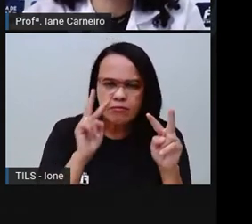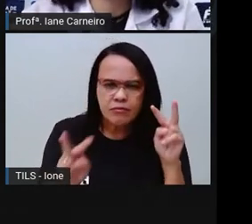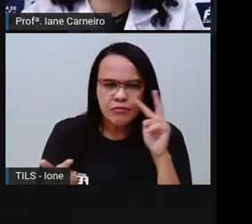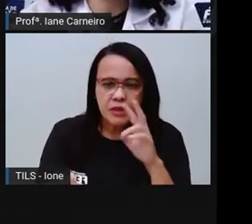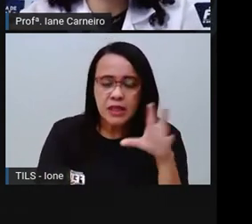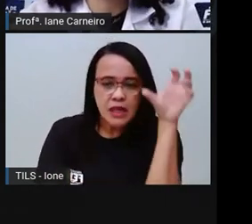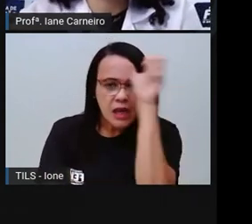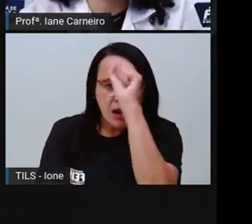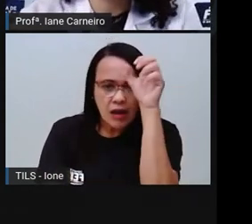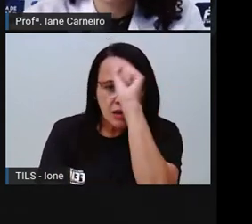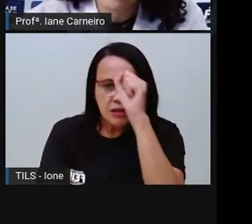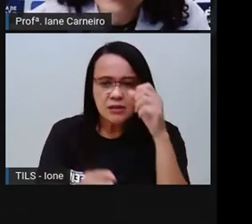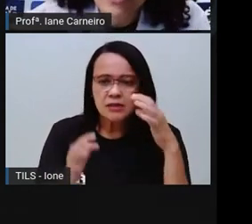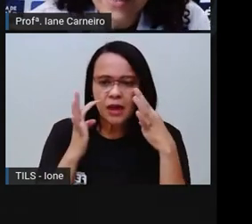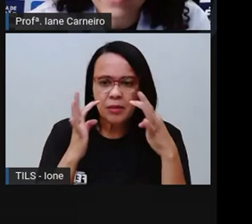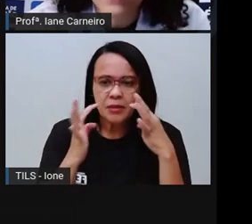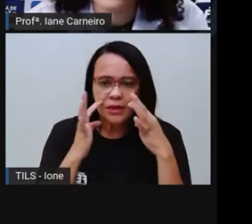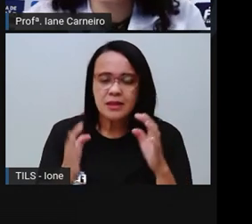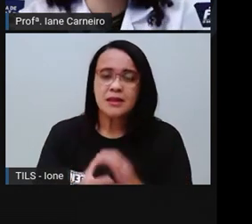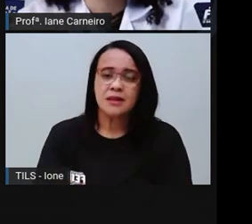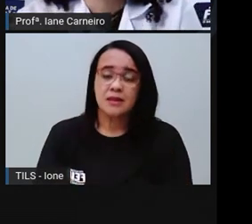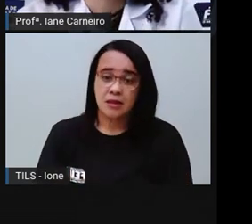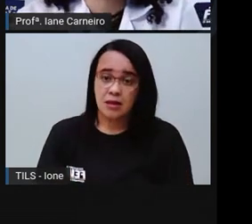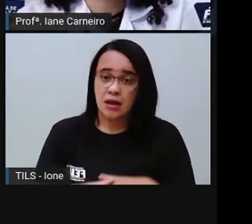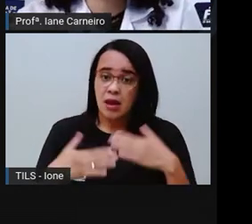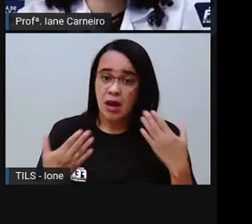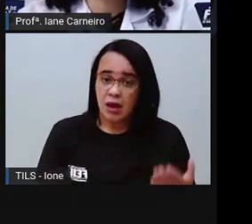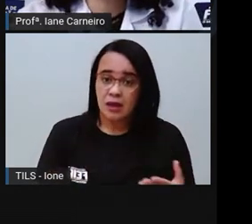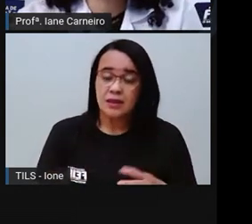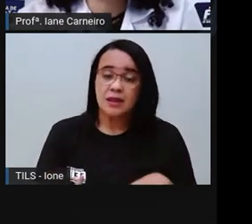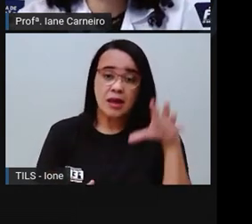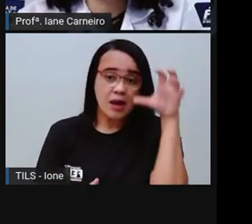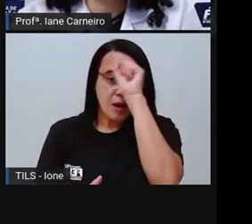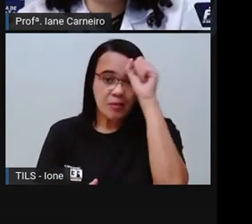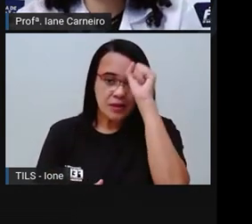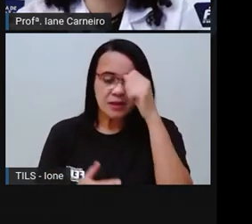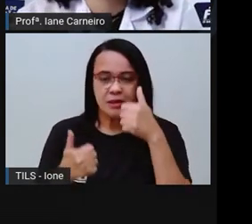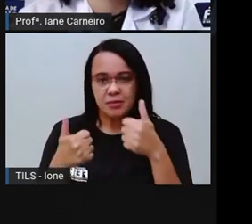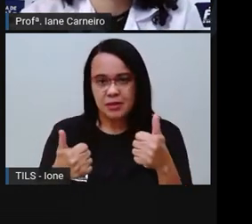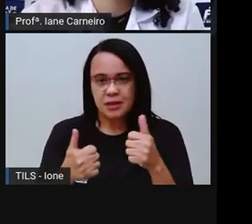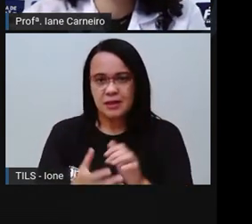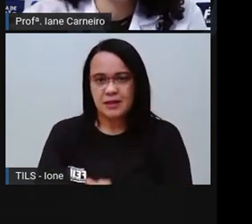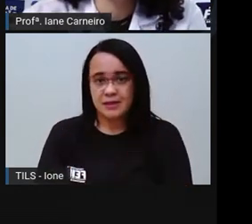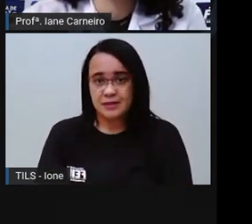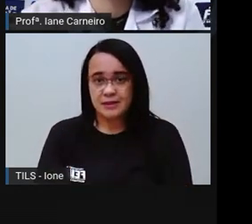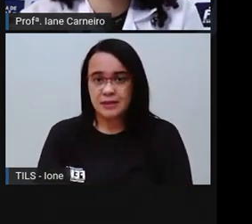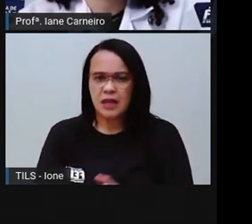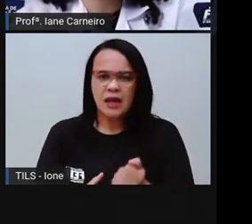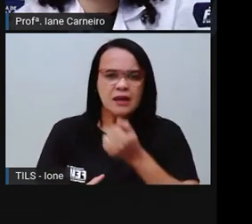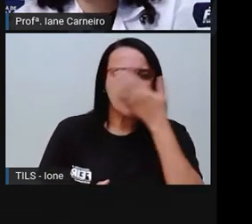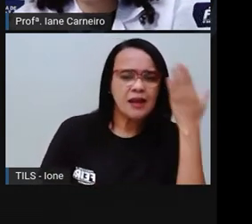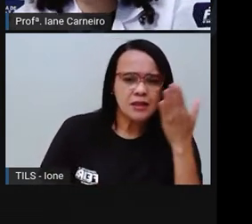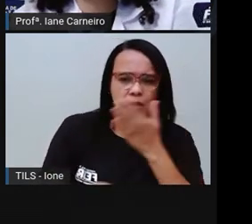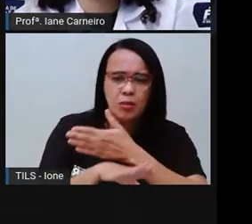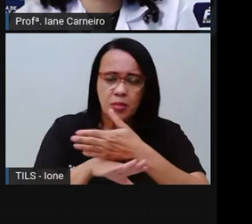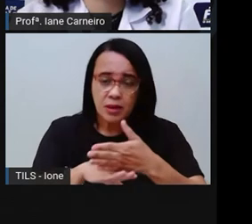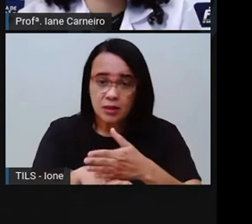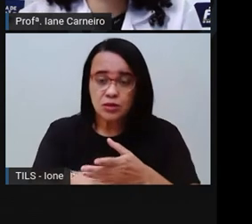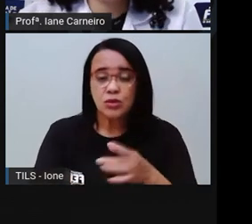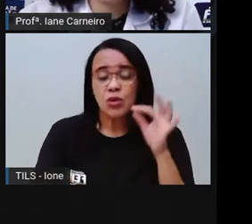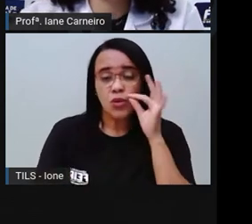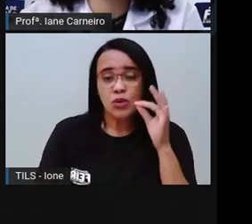Cadê o toucinho que estava Cadê o toucinho que estava aqui né cadê o toucinho que estava aqui gato comeu cadê o gato